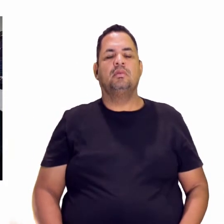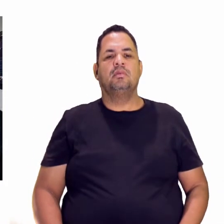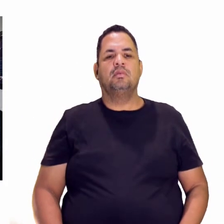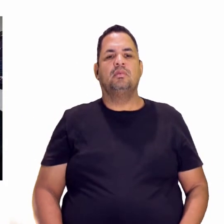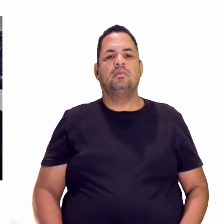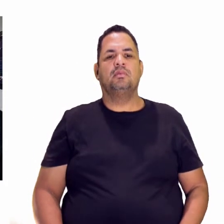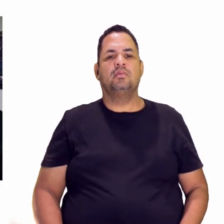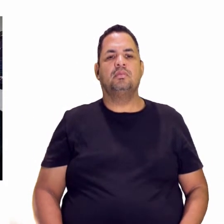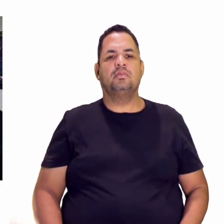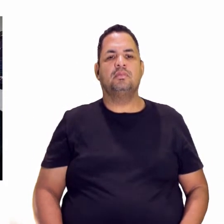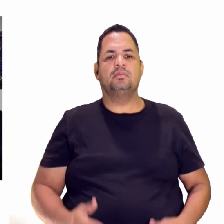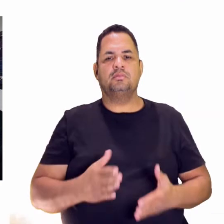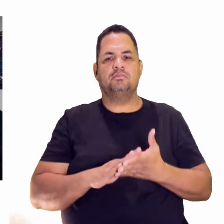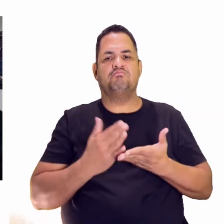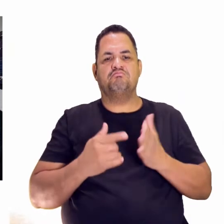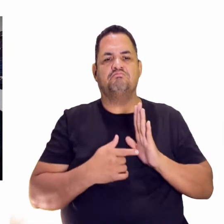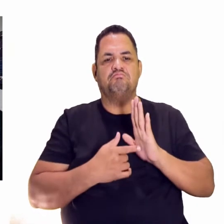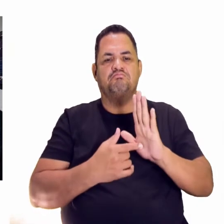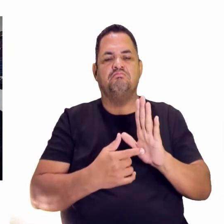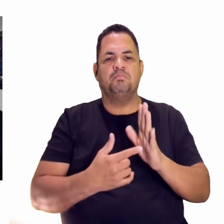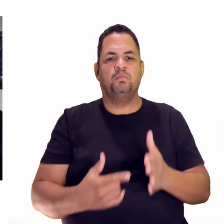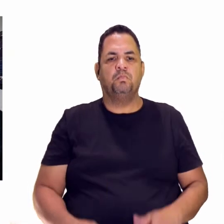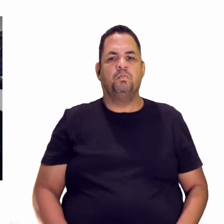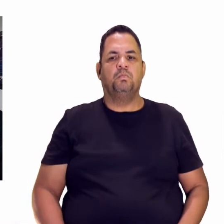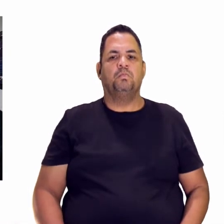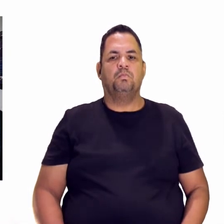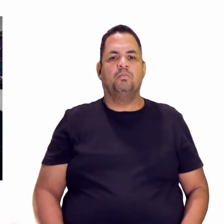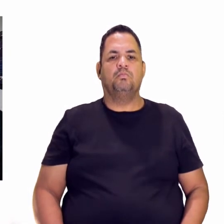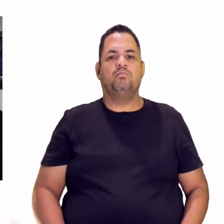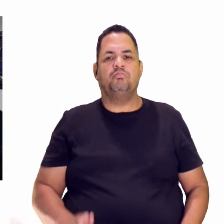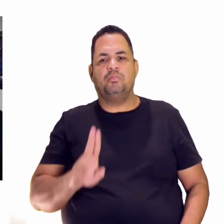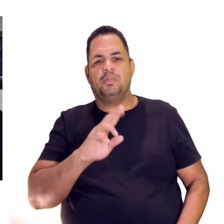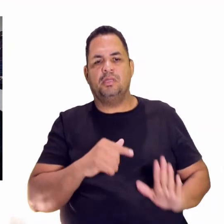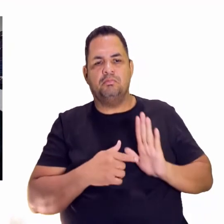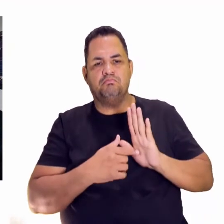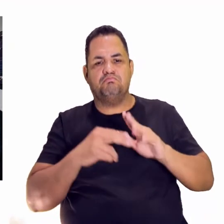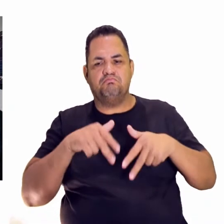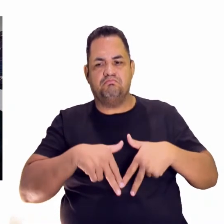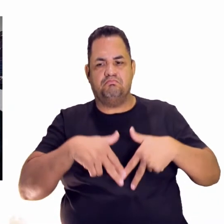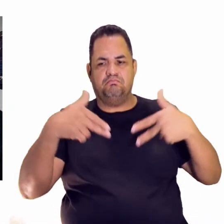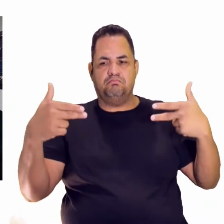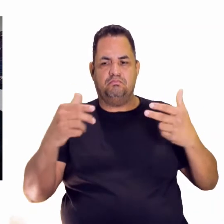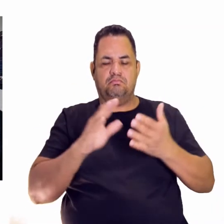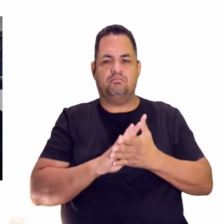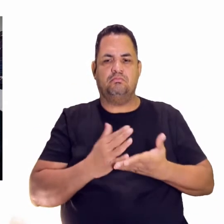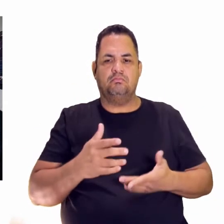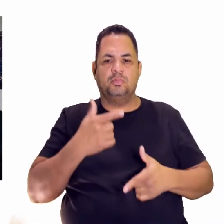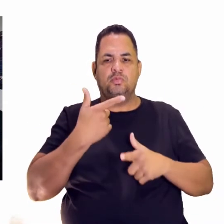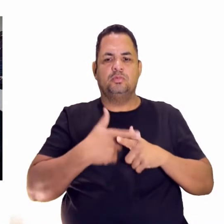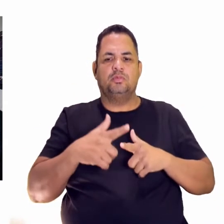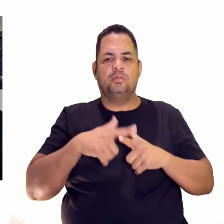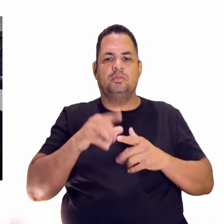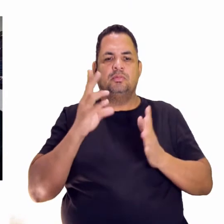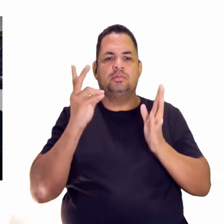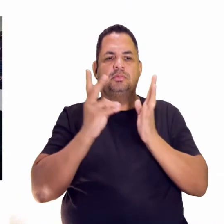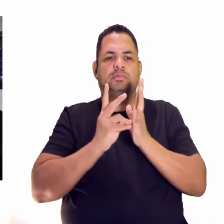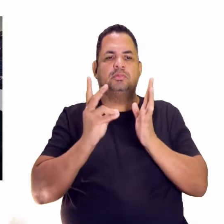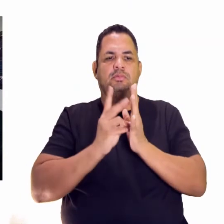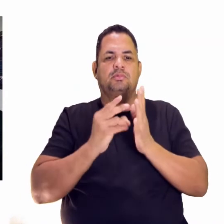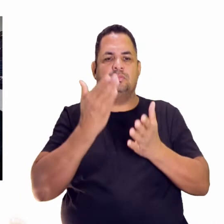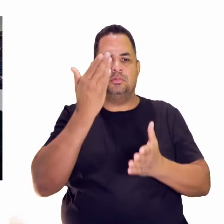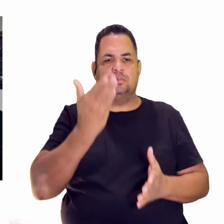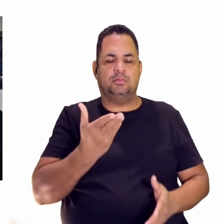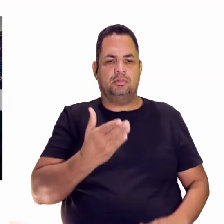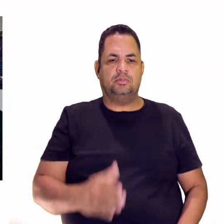arte para chamar a atenção para a sua etnia, para a causa indígena. Então, você vê